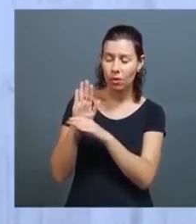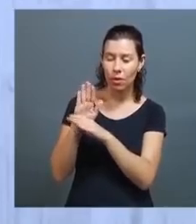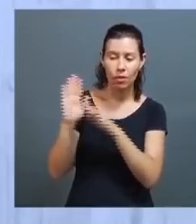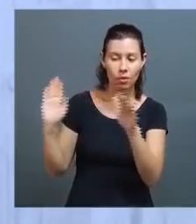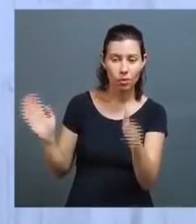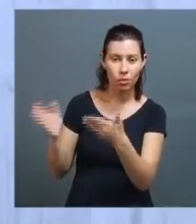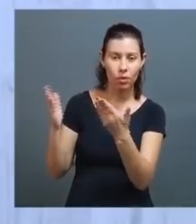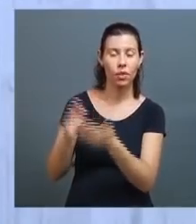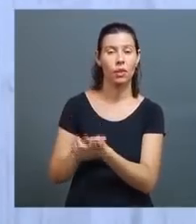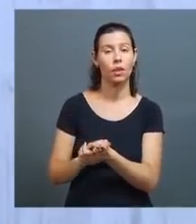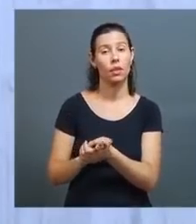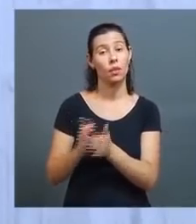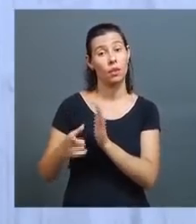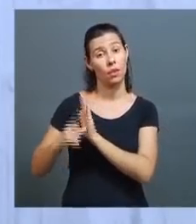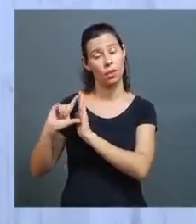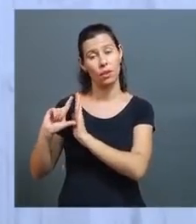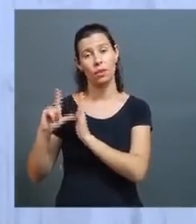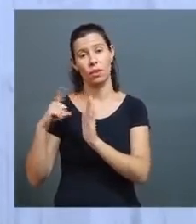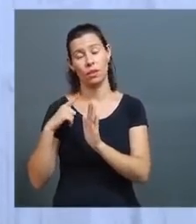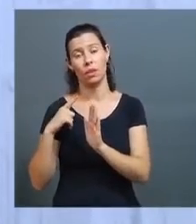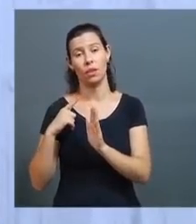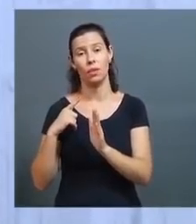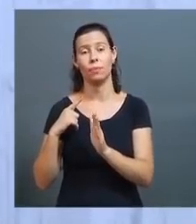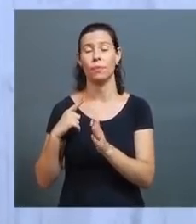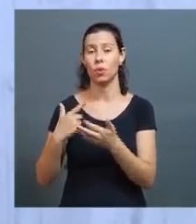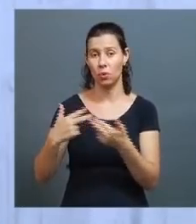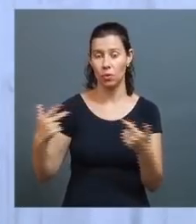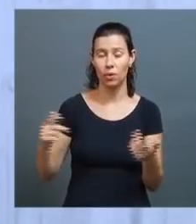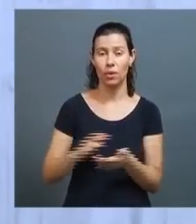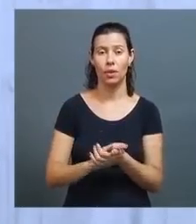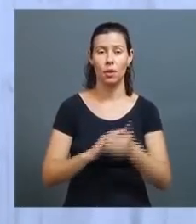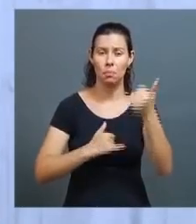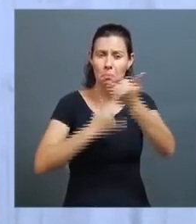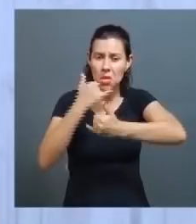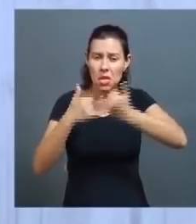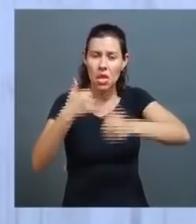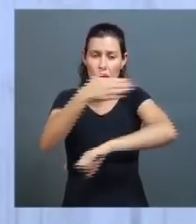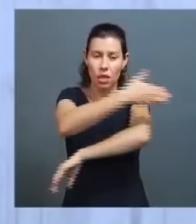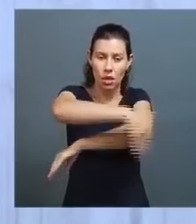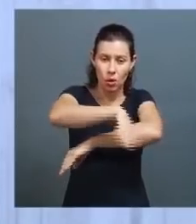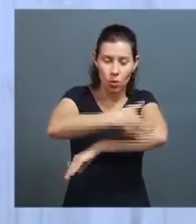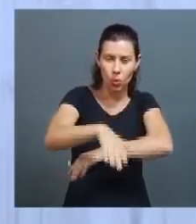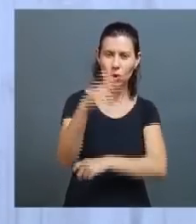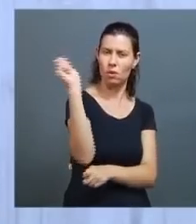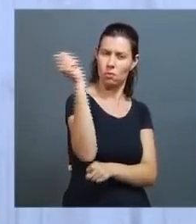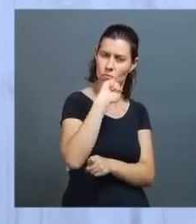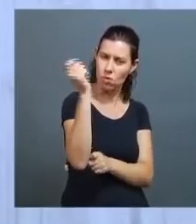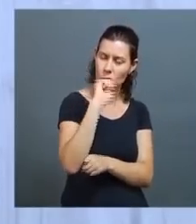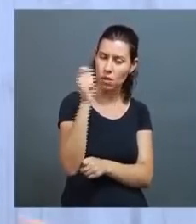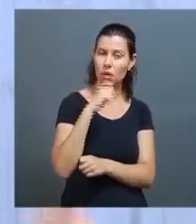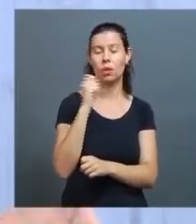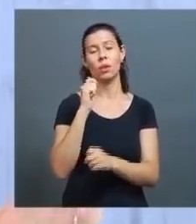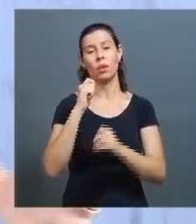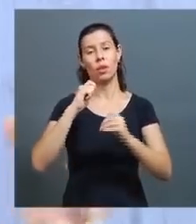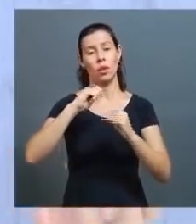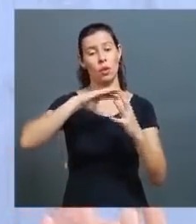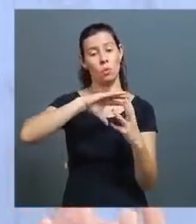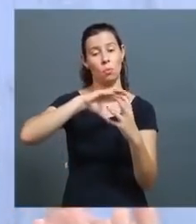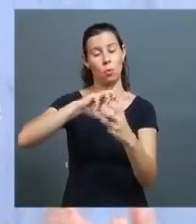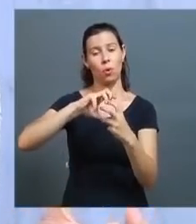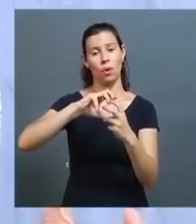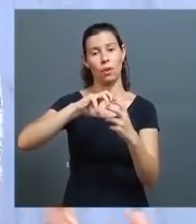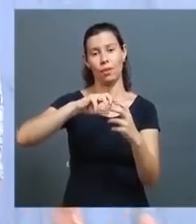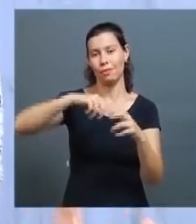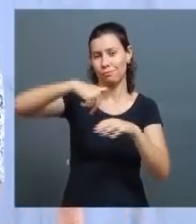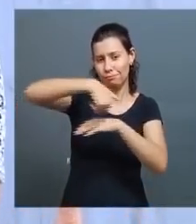tenho um pré-requisito para isso. Então, brincar na rua, né? Soltar pipa, jogar bola, brincar na rua, hoje em